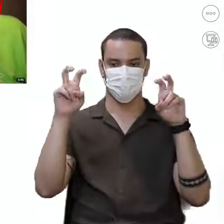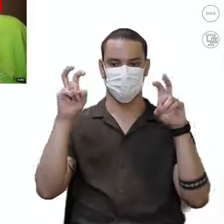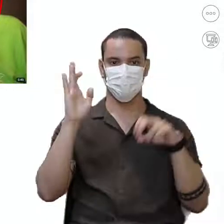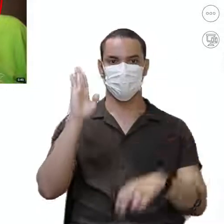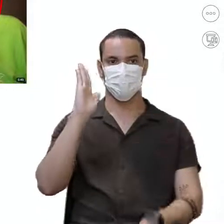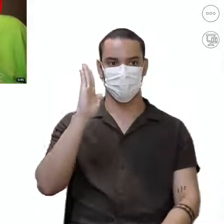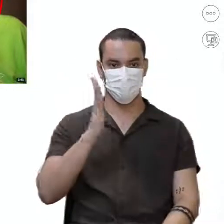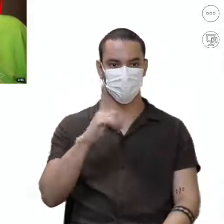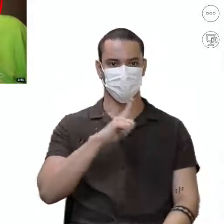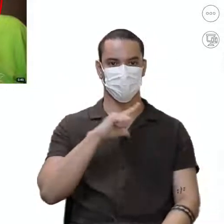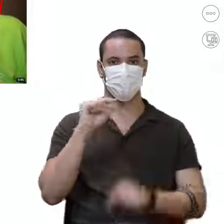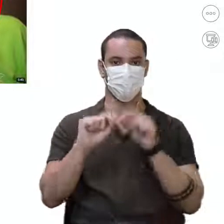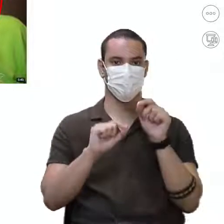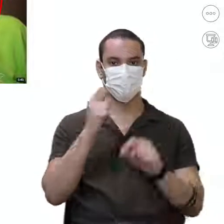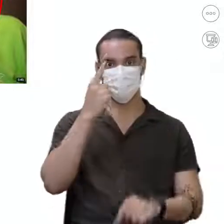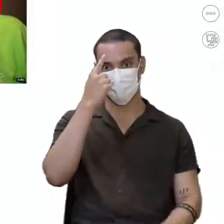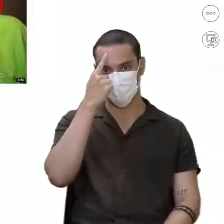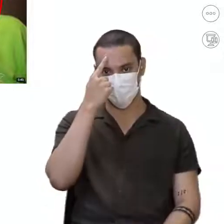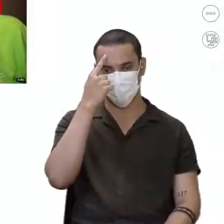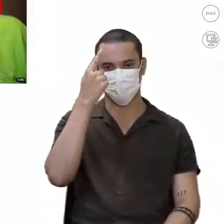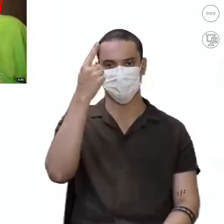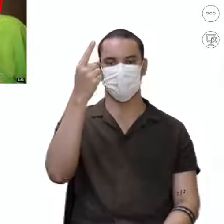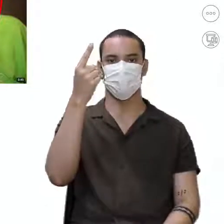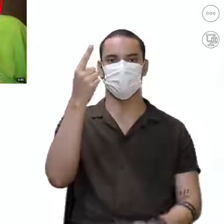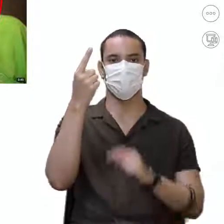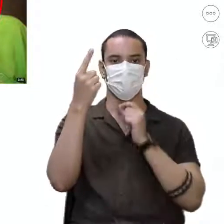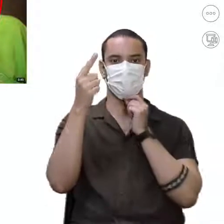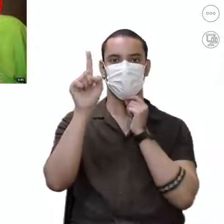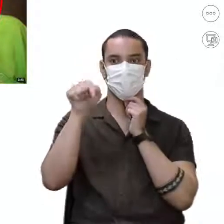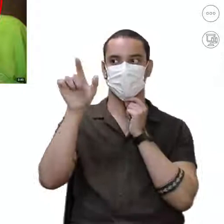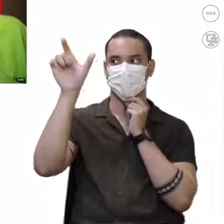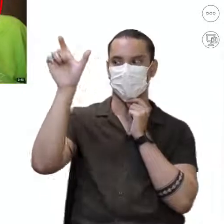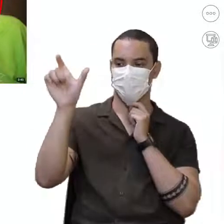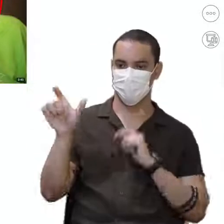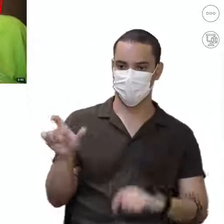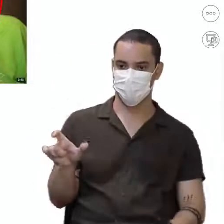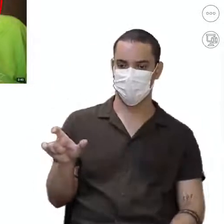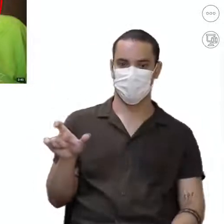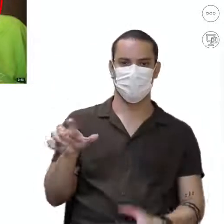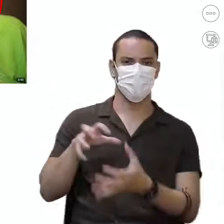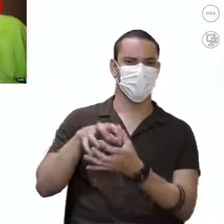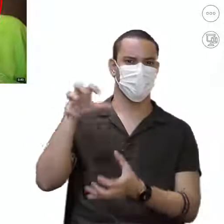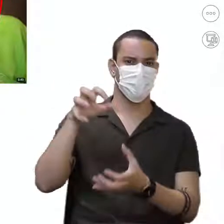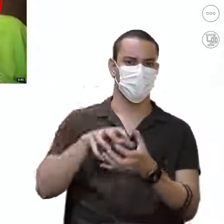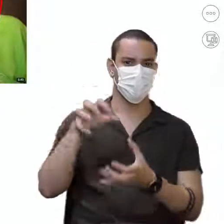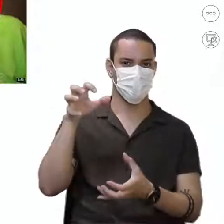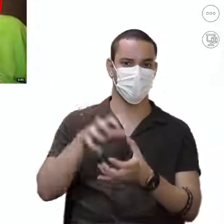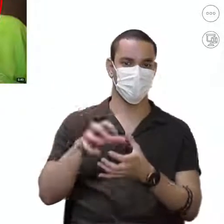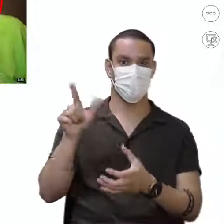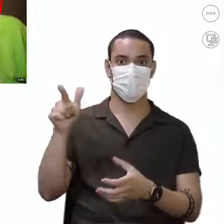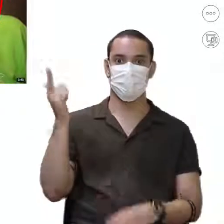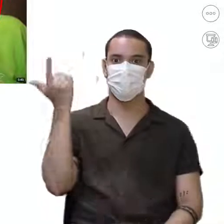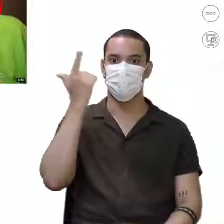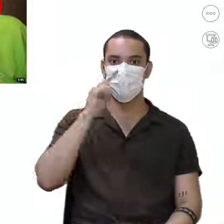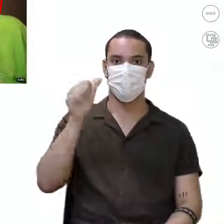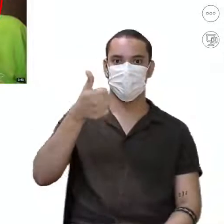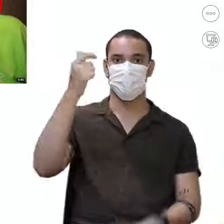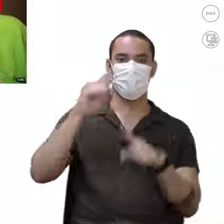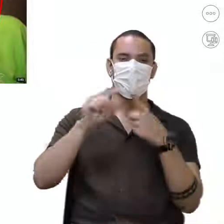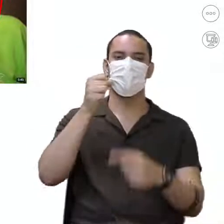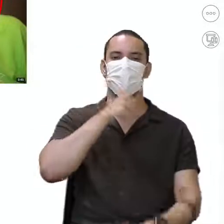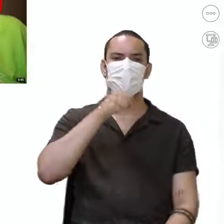já tenho a ideia de que é sobre uma pessoa que recebeu a tatuagem, só que essa pessoa é uma